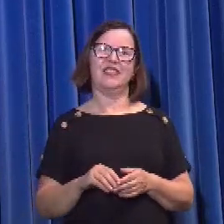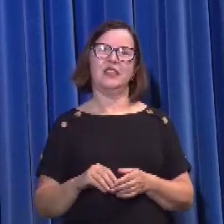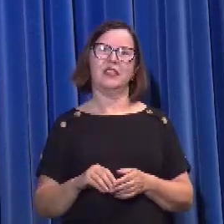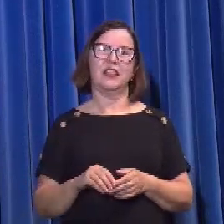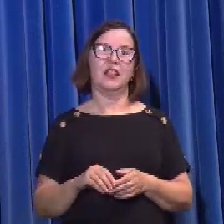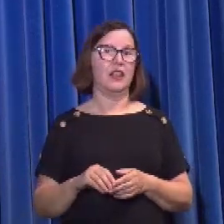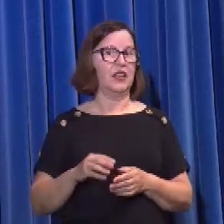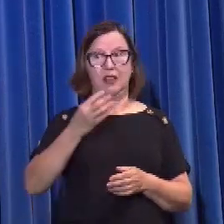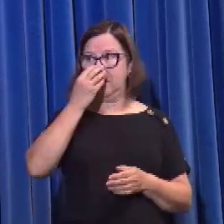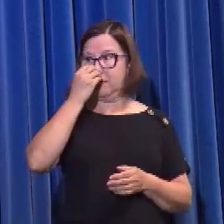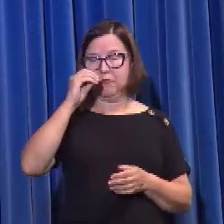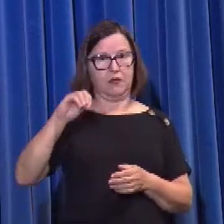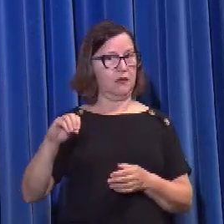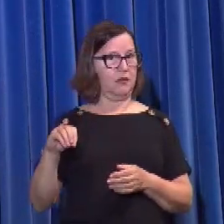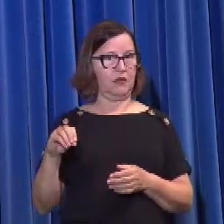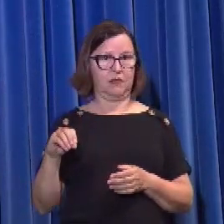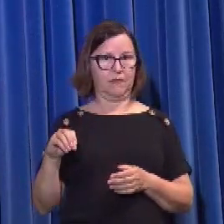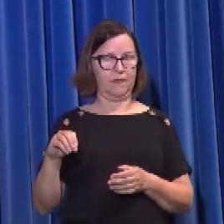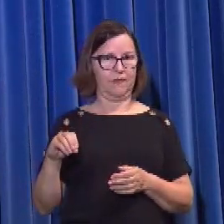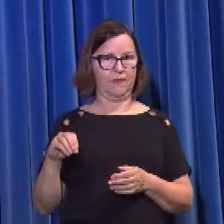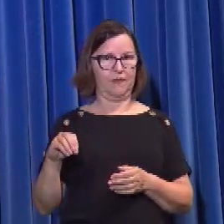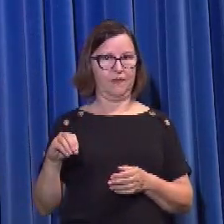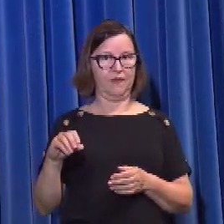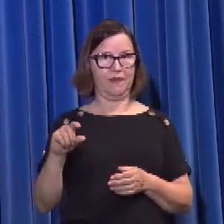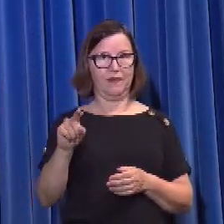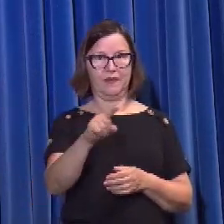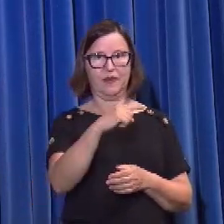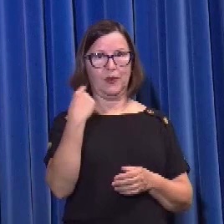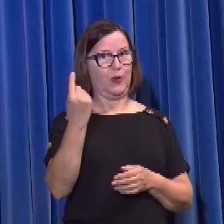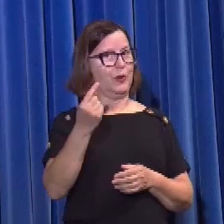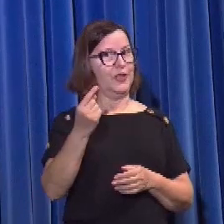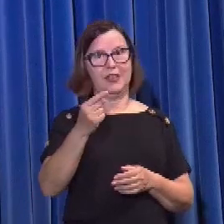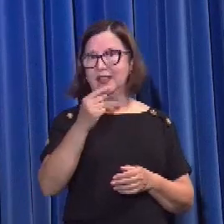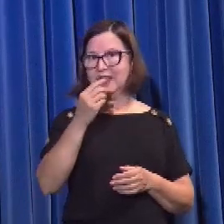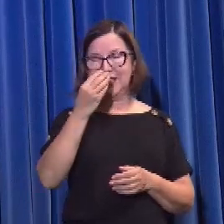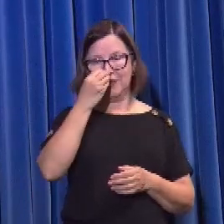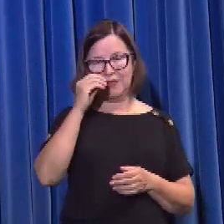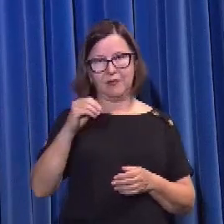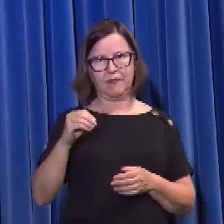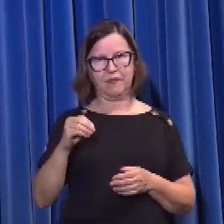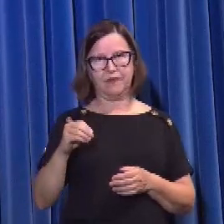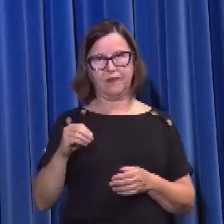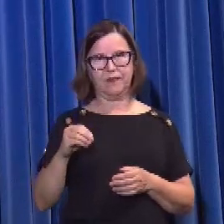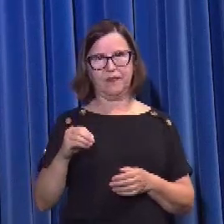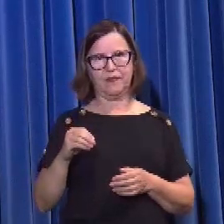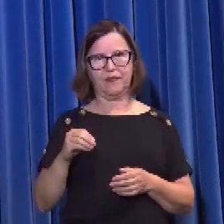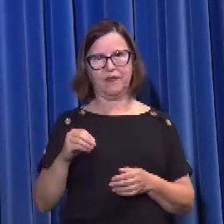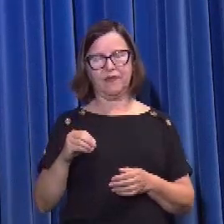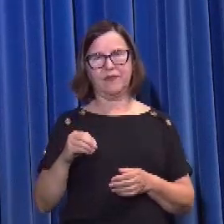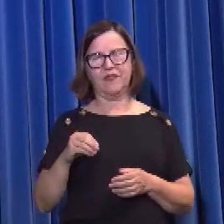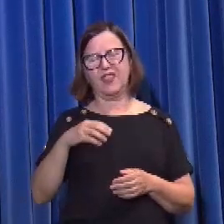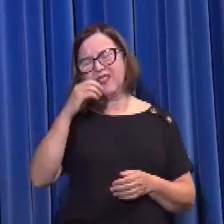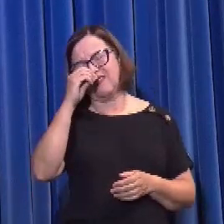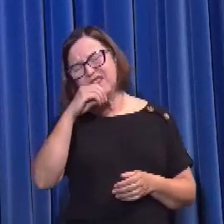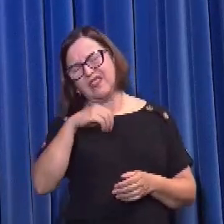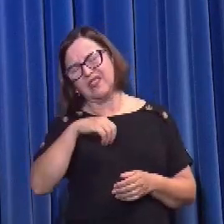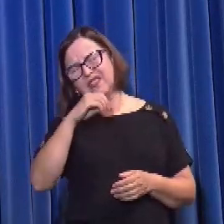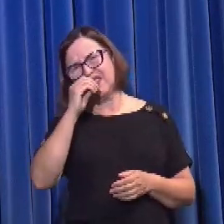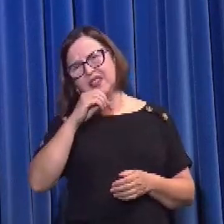Não abandonados. Nós não estamos abandonados. Abatidos. Você pode estar